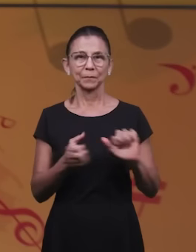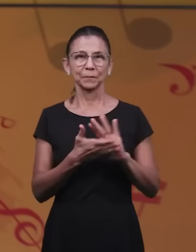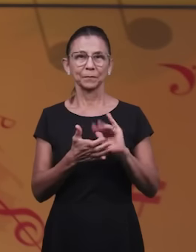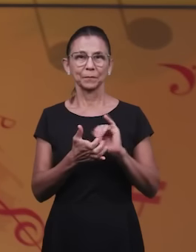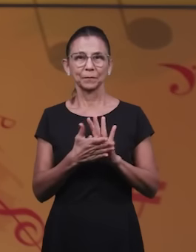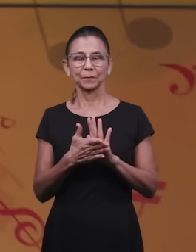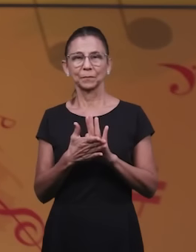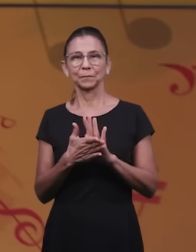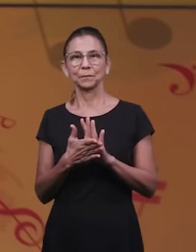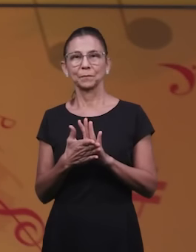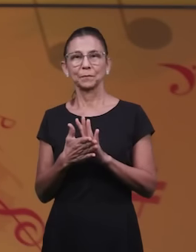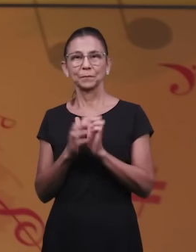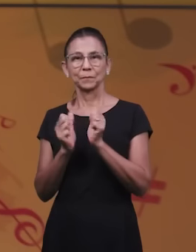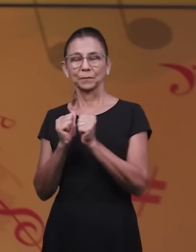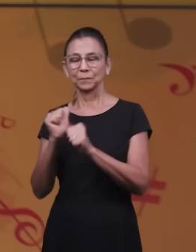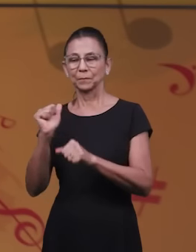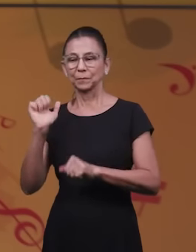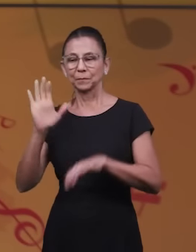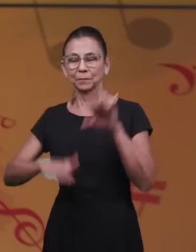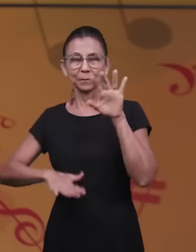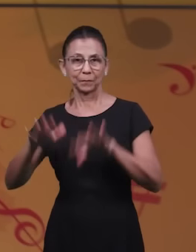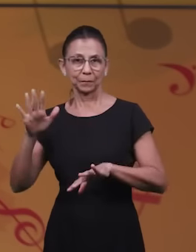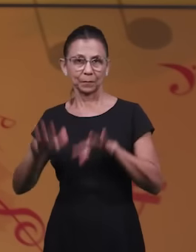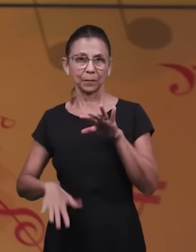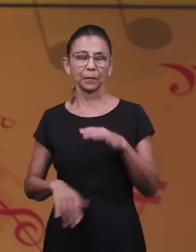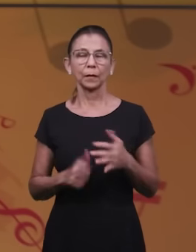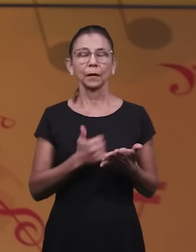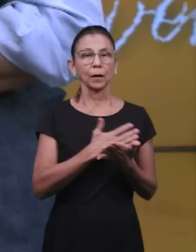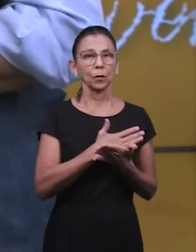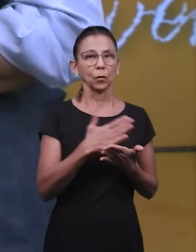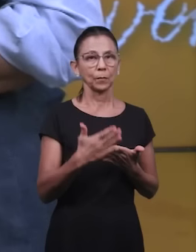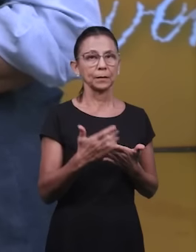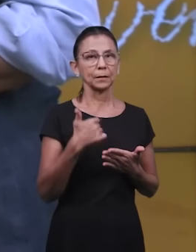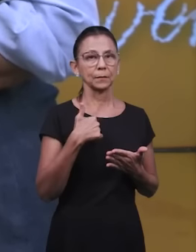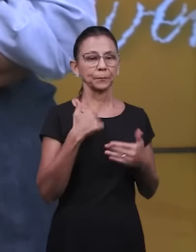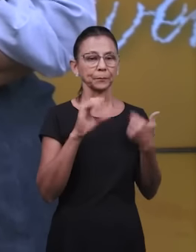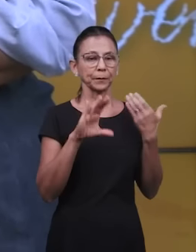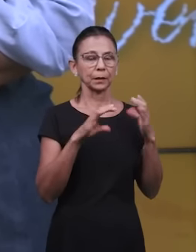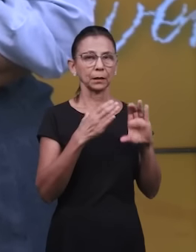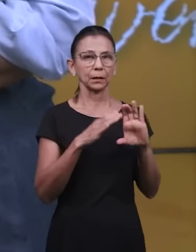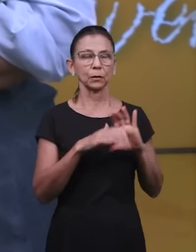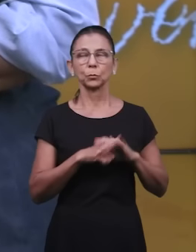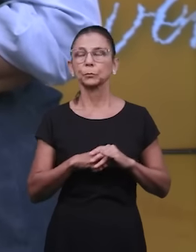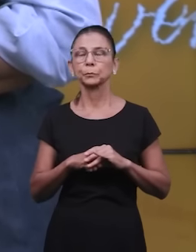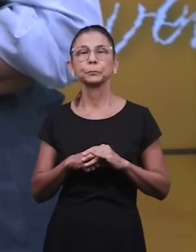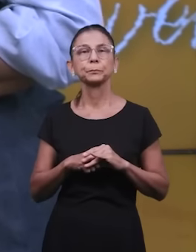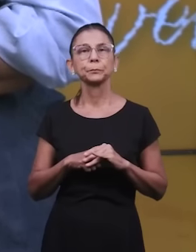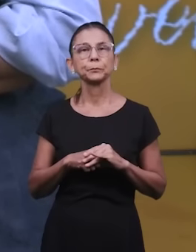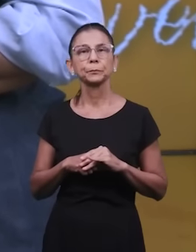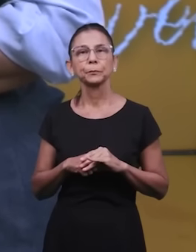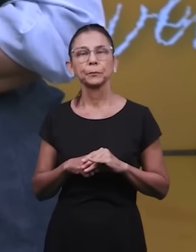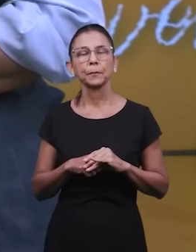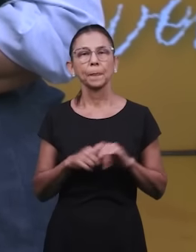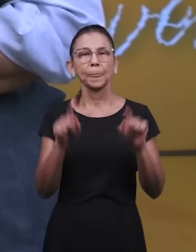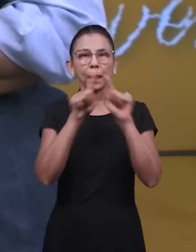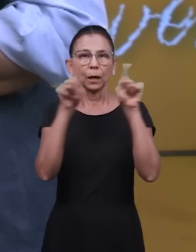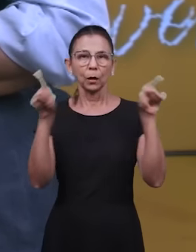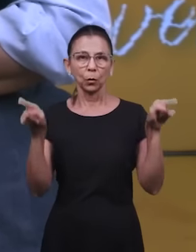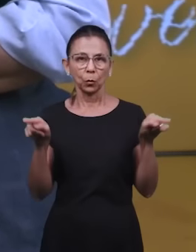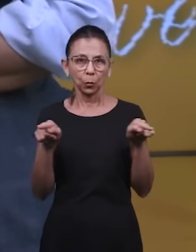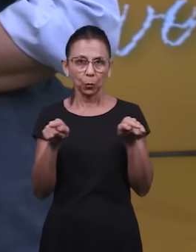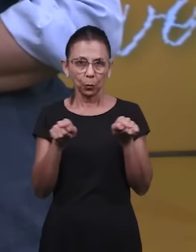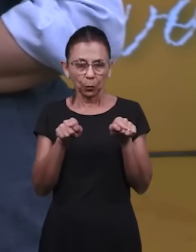também vai tocar. Ó, quando começar cantando aqui, que vamos chamar aqui de uma parte de coro,